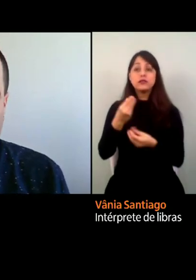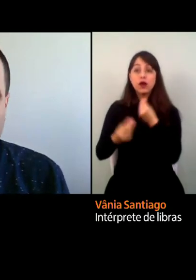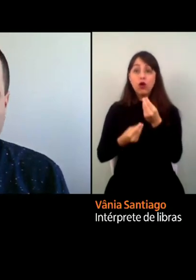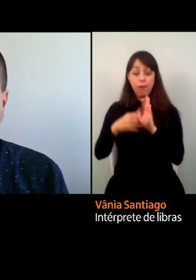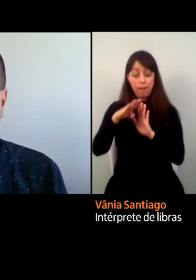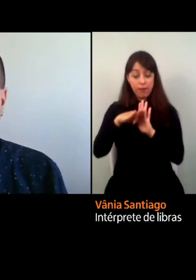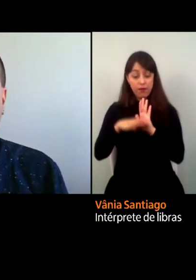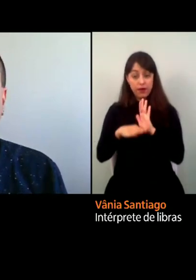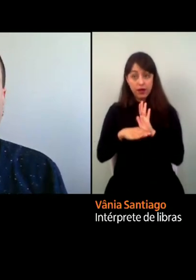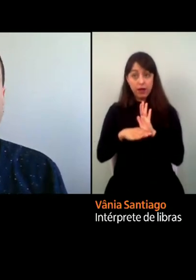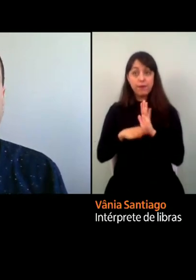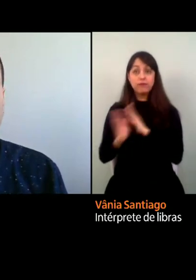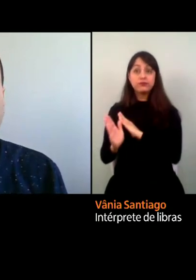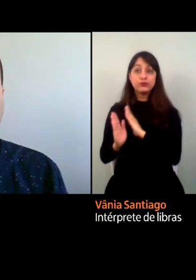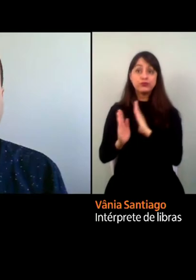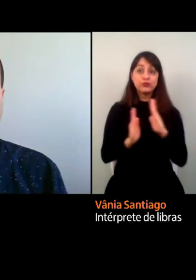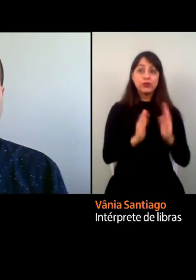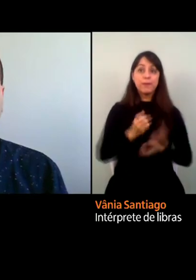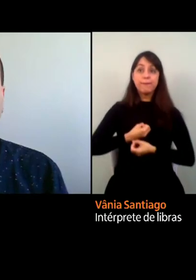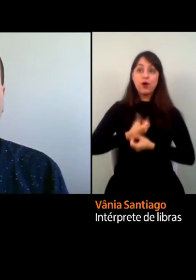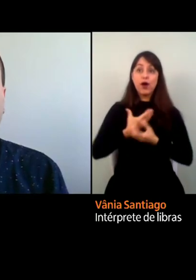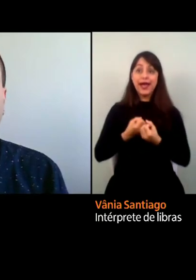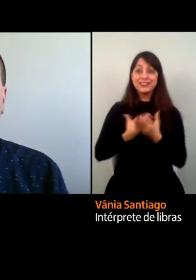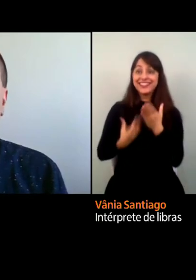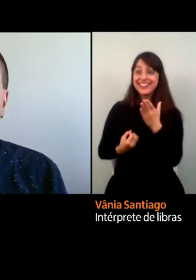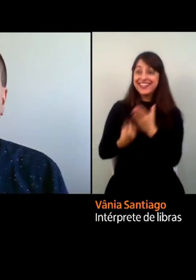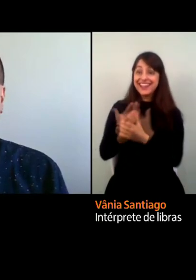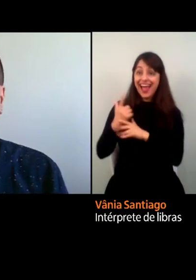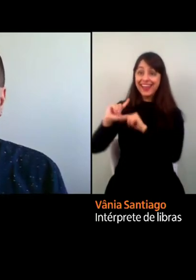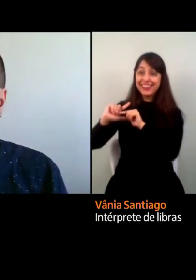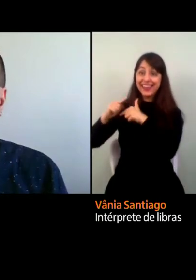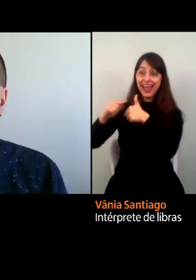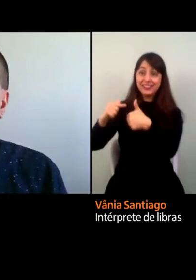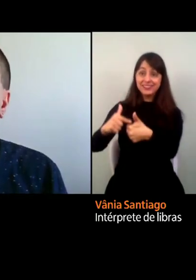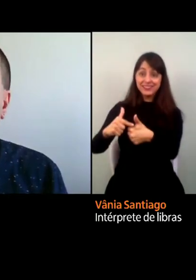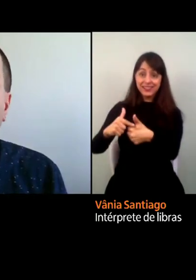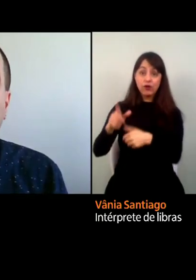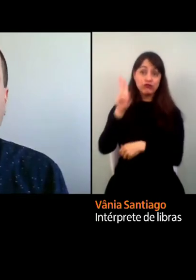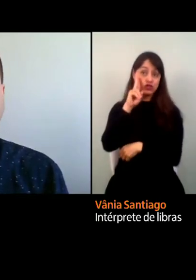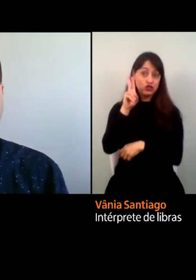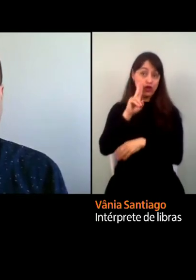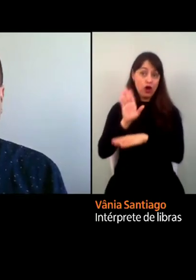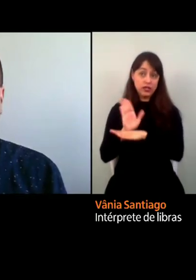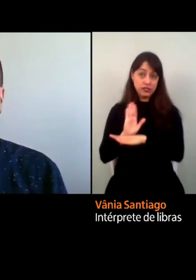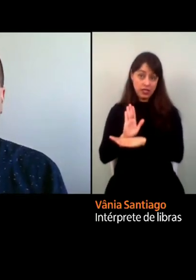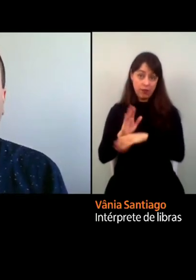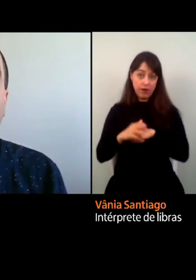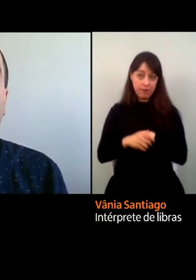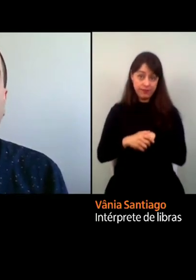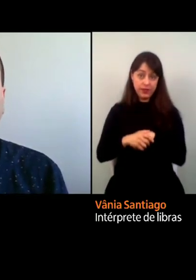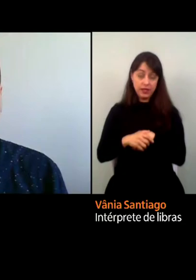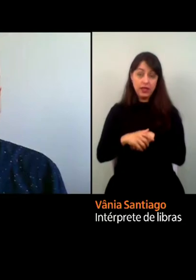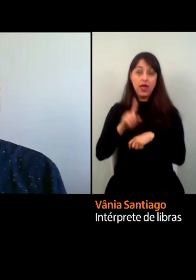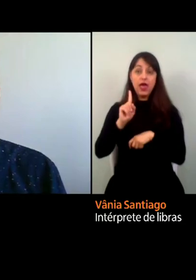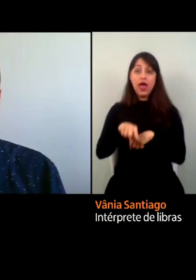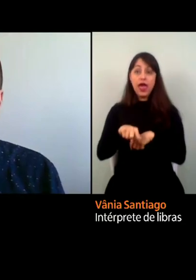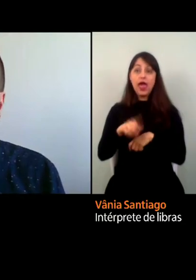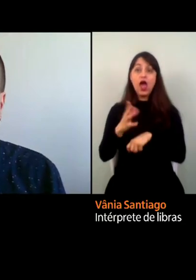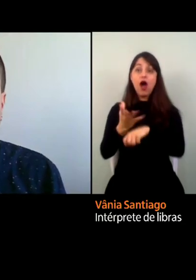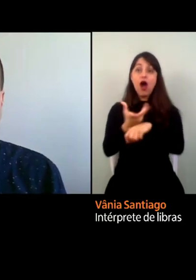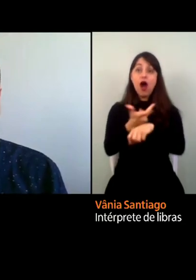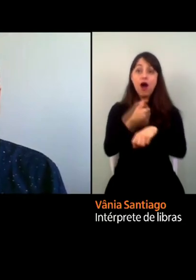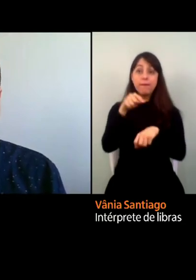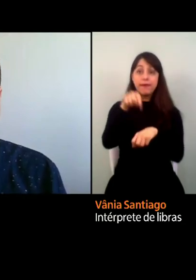uma tradição. As novas obras se articulariam com as obras antigas numa constelação, em